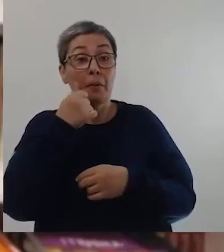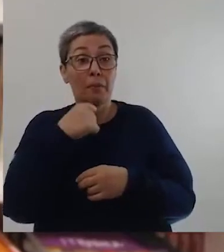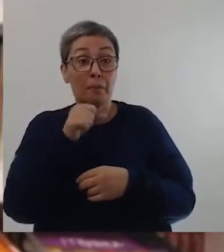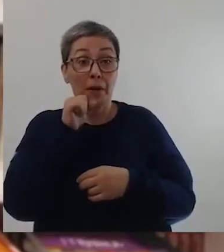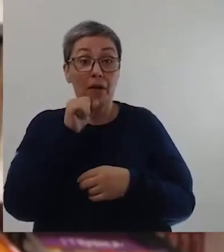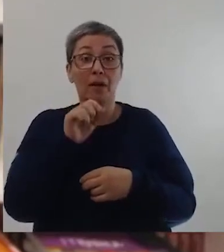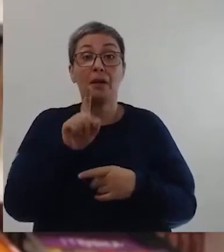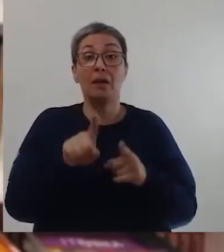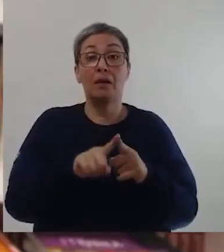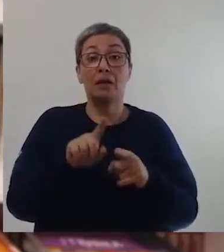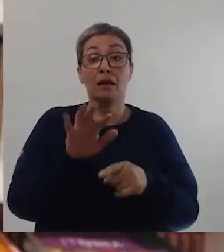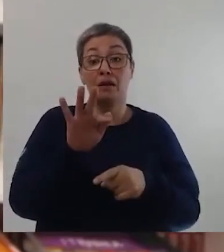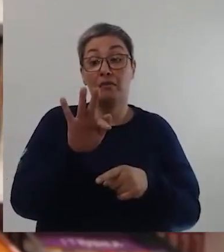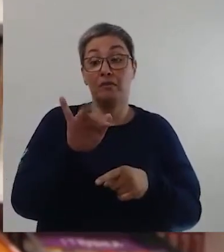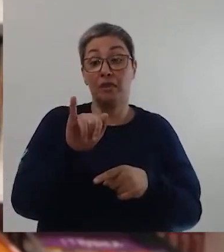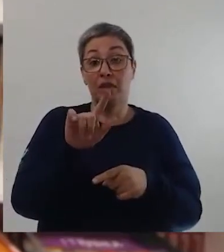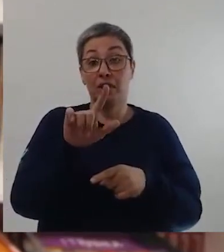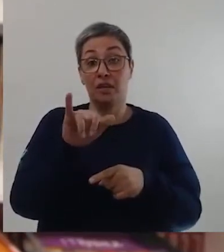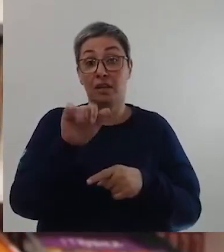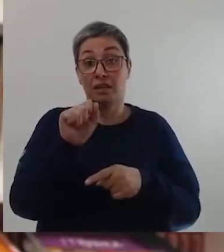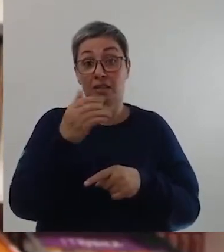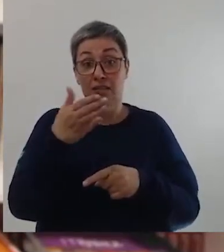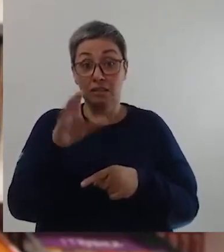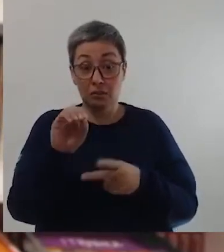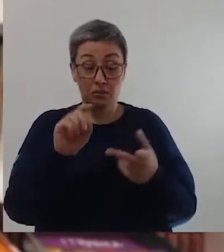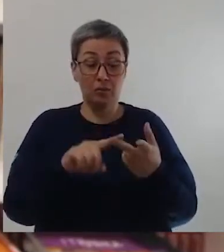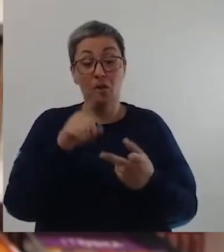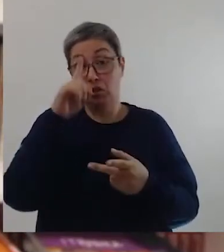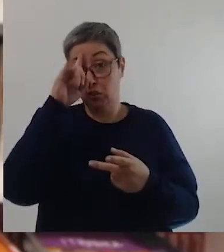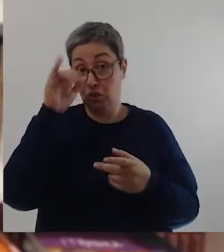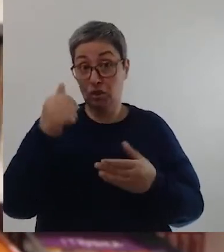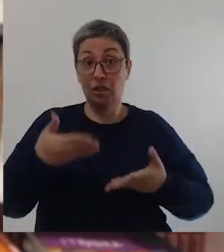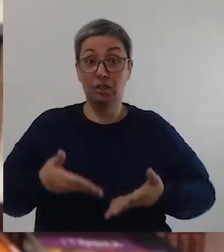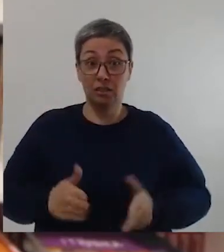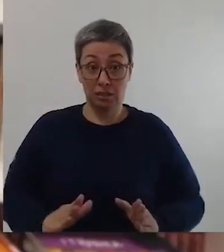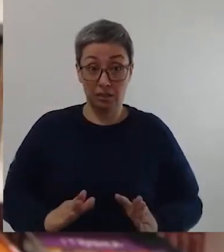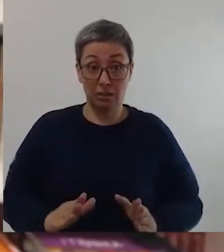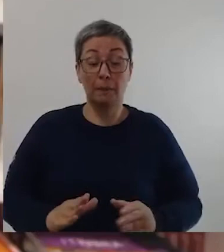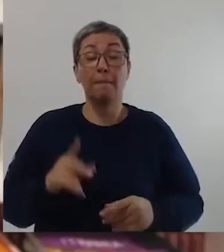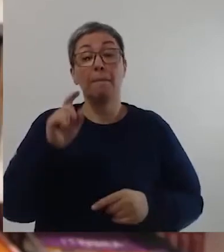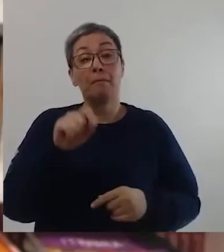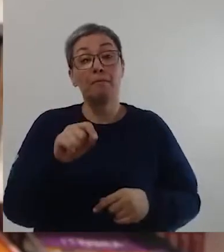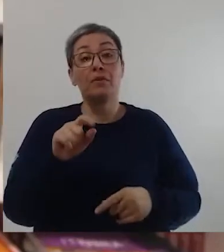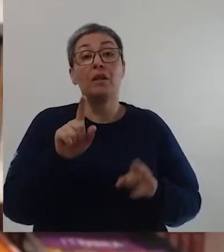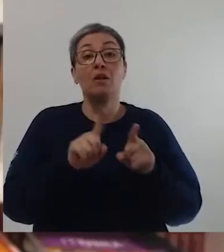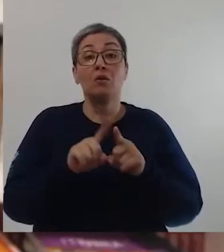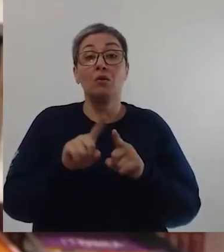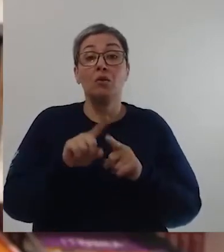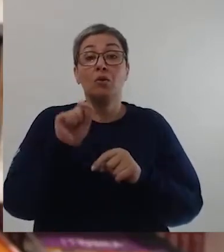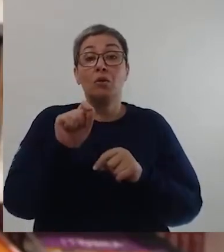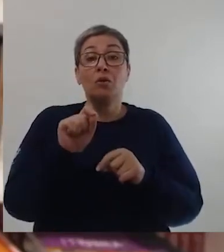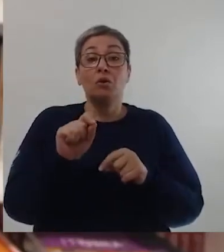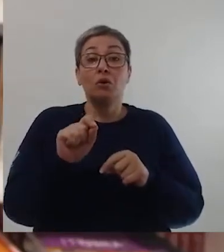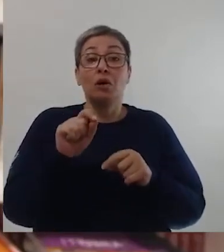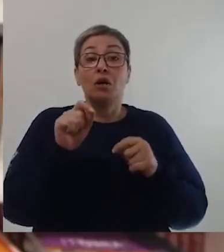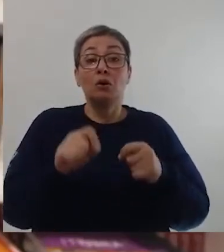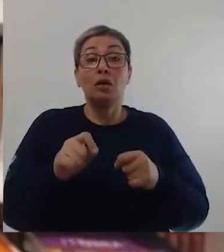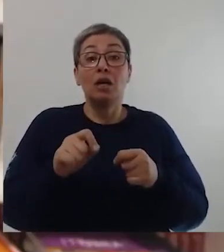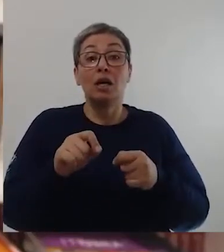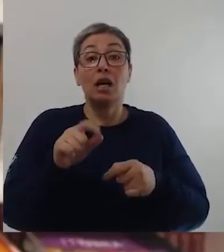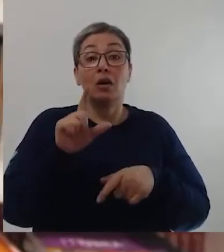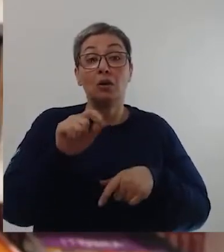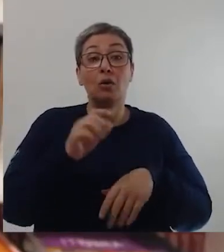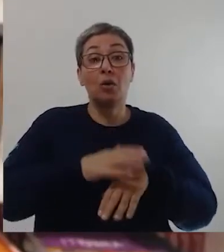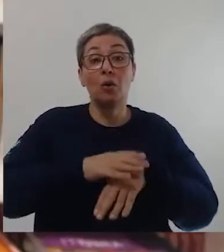nome dos pais né que nós chamamos de filiação a data de nascimento dessa pessoa o